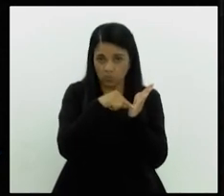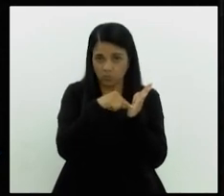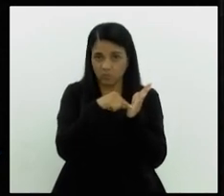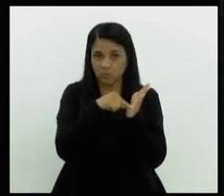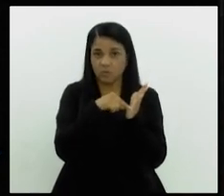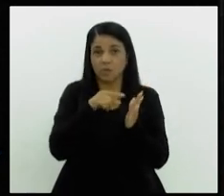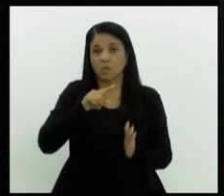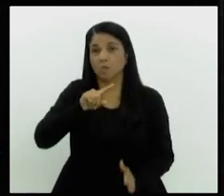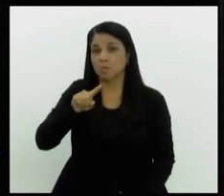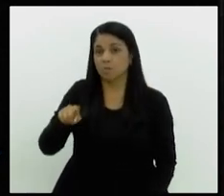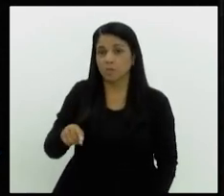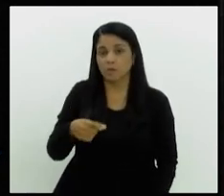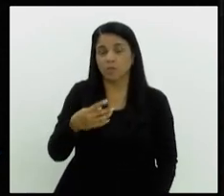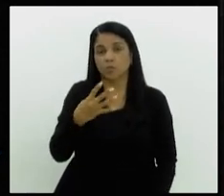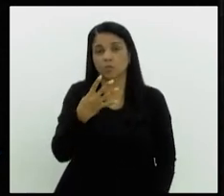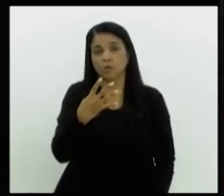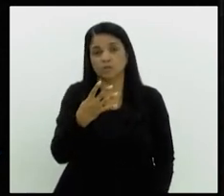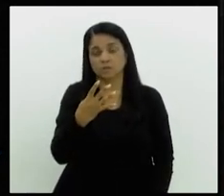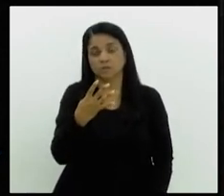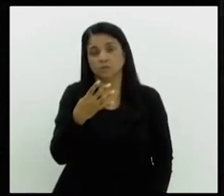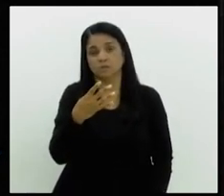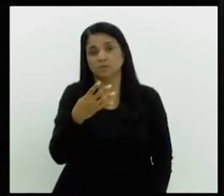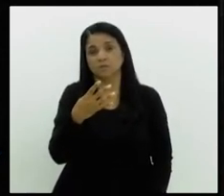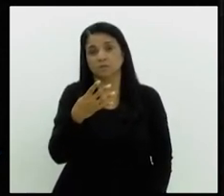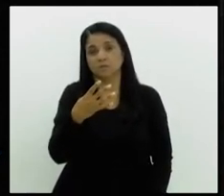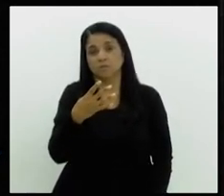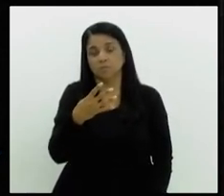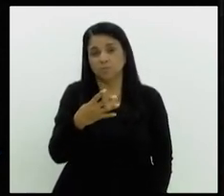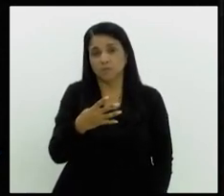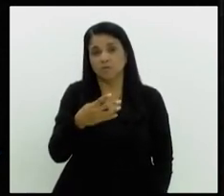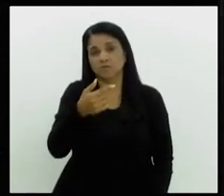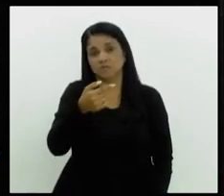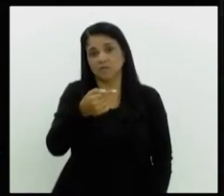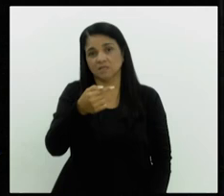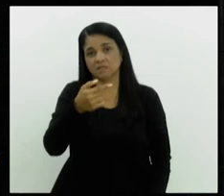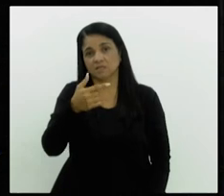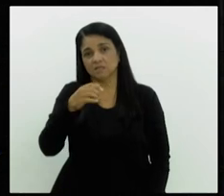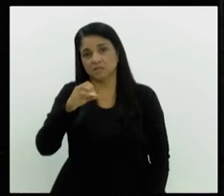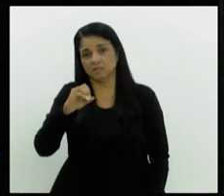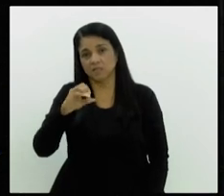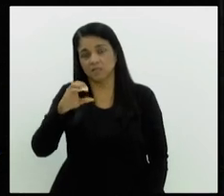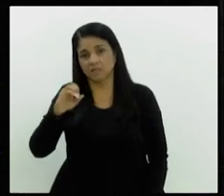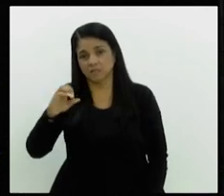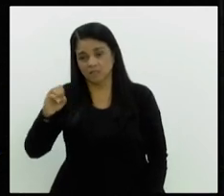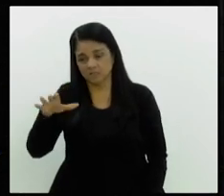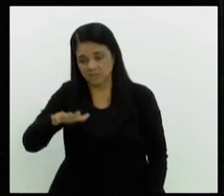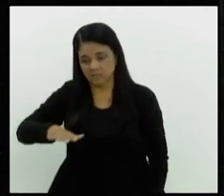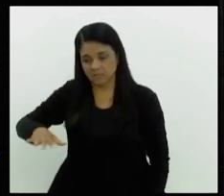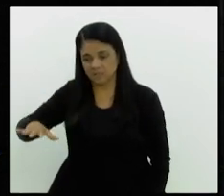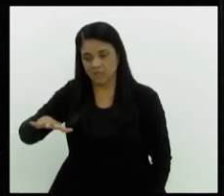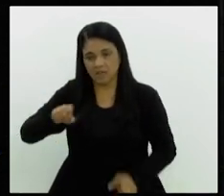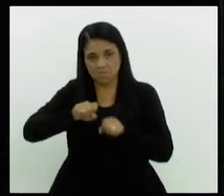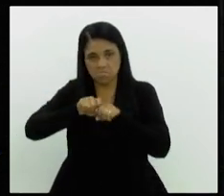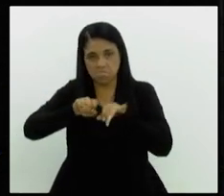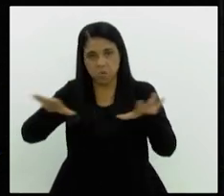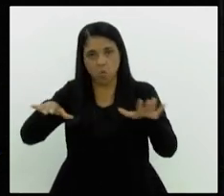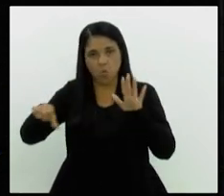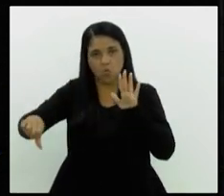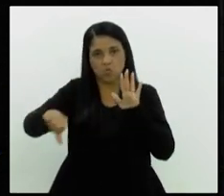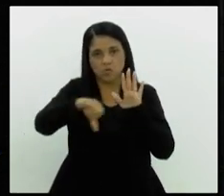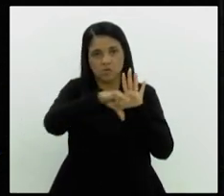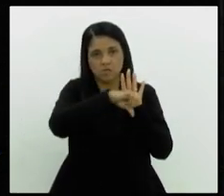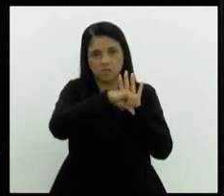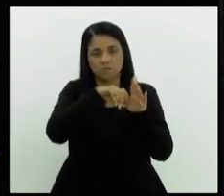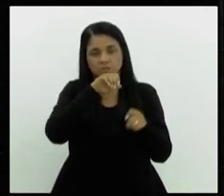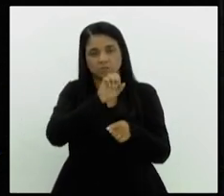de 1.400 áreas para 1.700 áreas dominadas por criminosos no estado